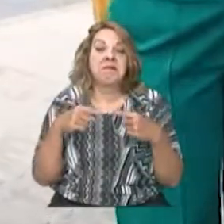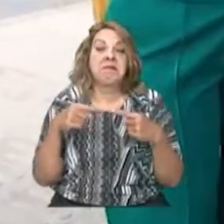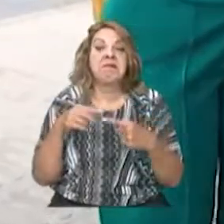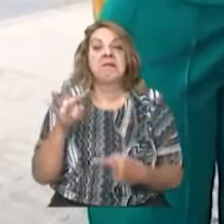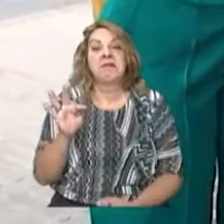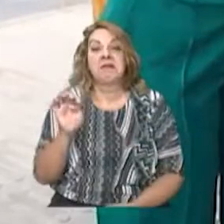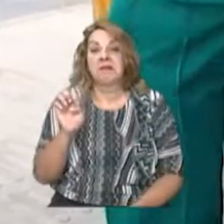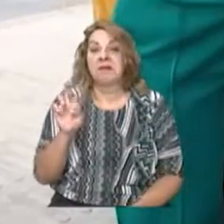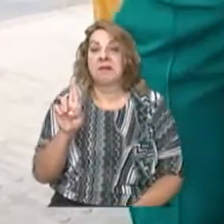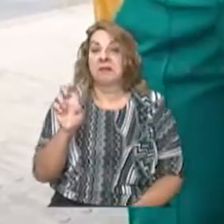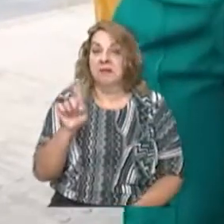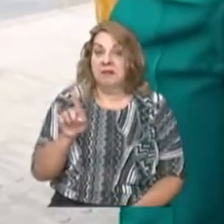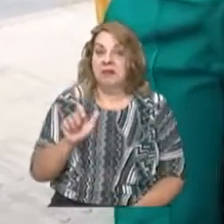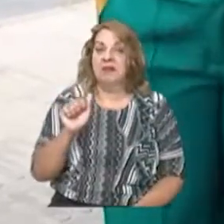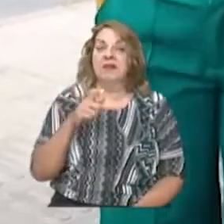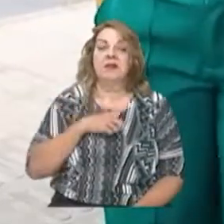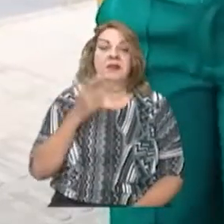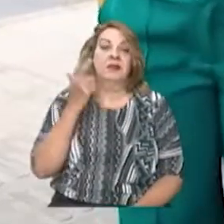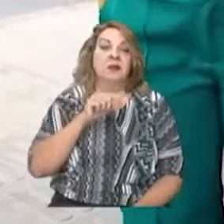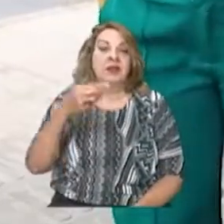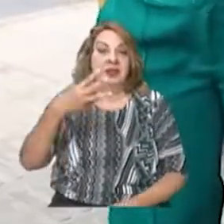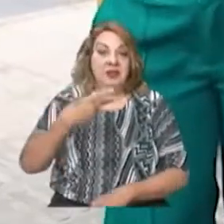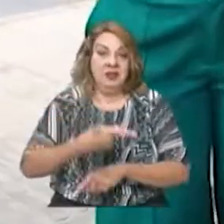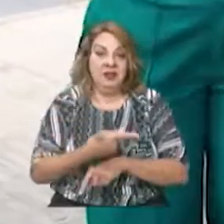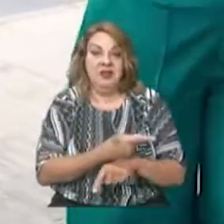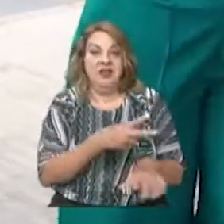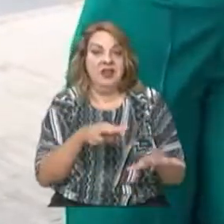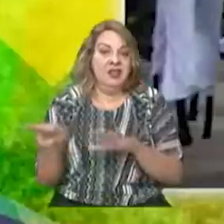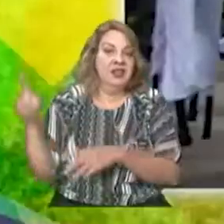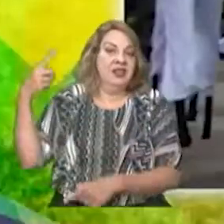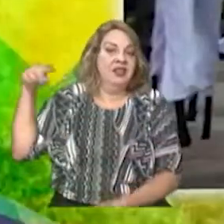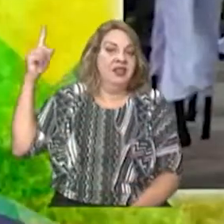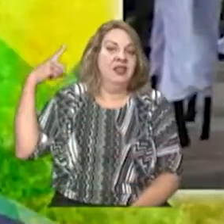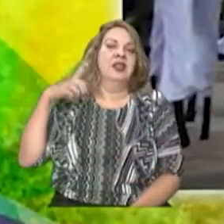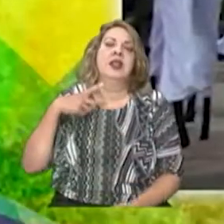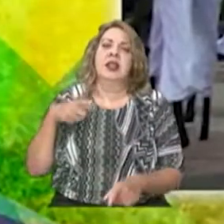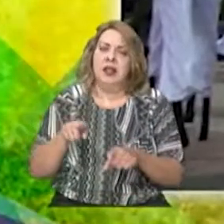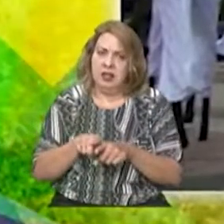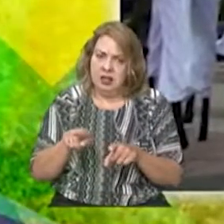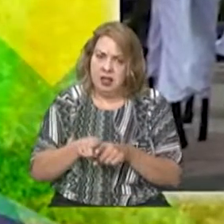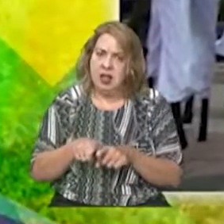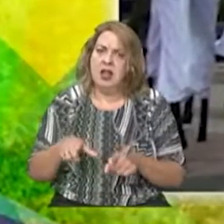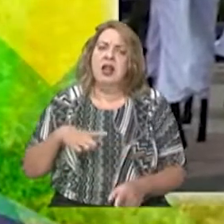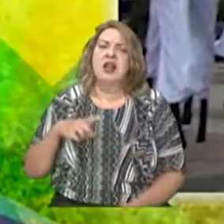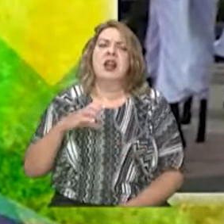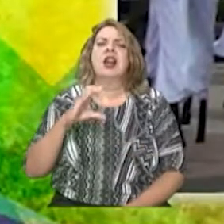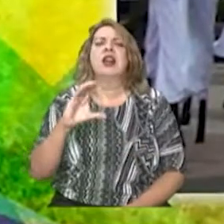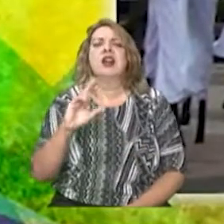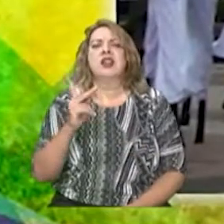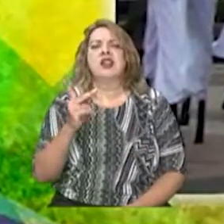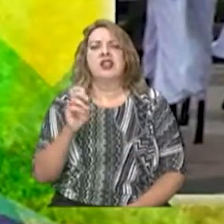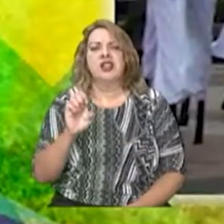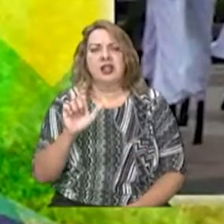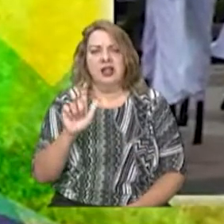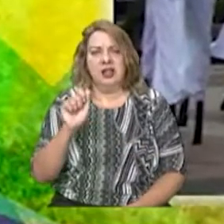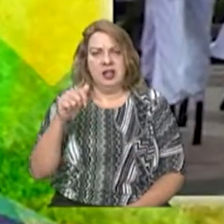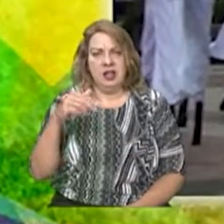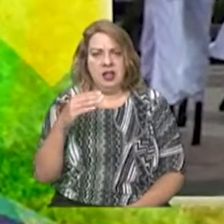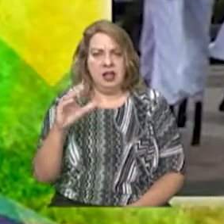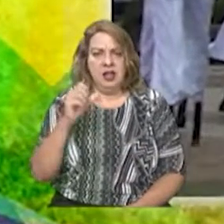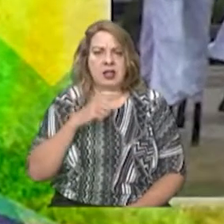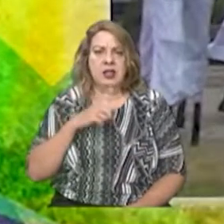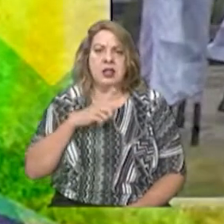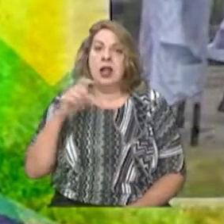Tereza Cristina, contemplada do terceiro prêmio da semana passada. Lá também tem a Chegança, que chama a atenção com os